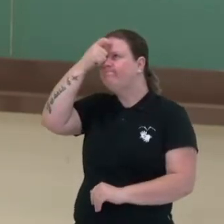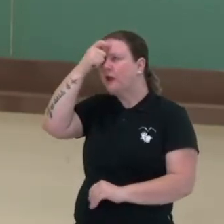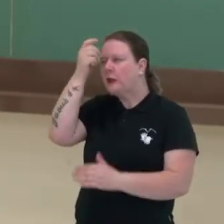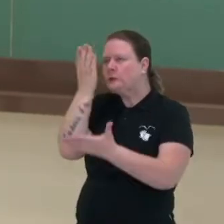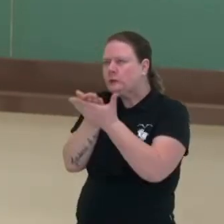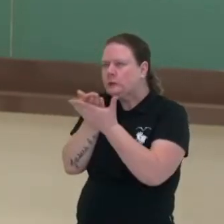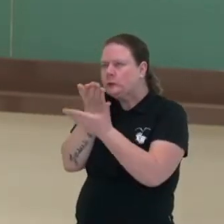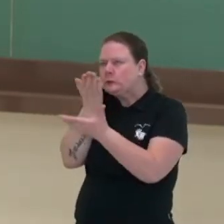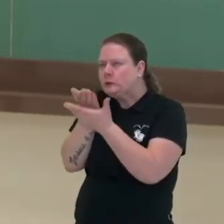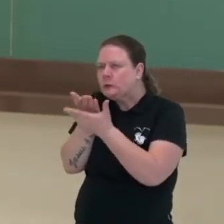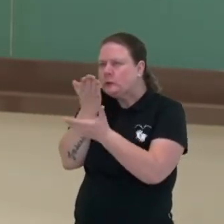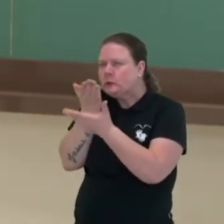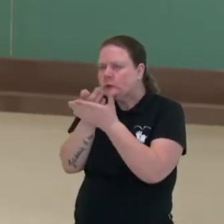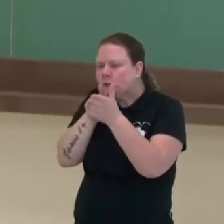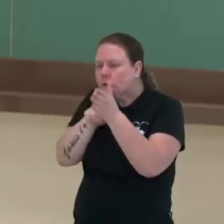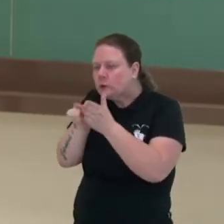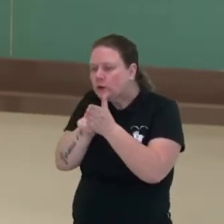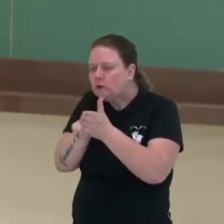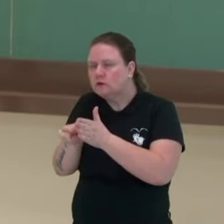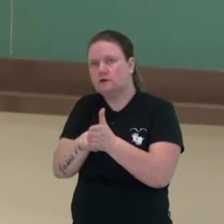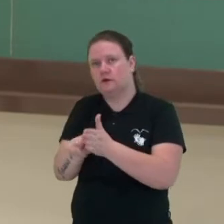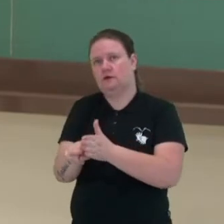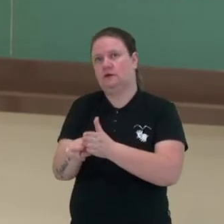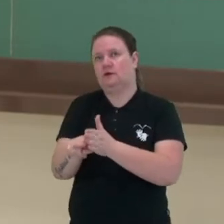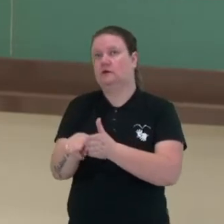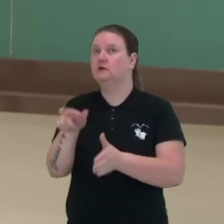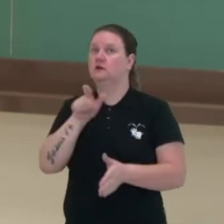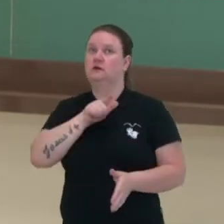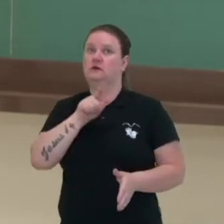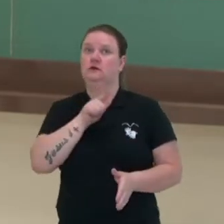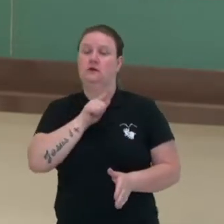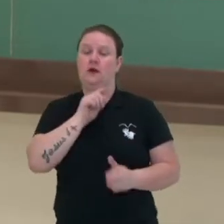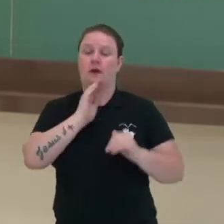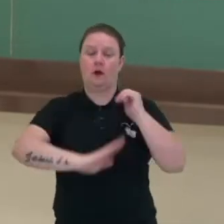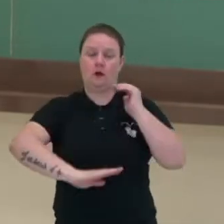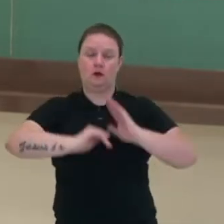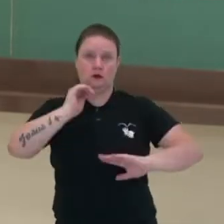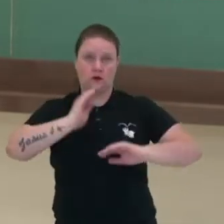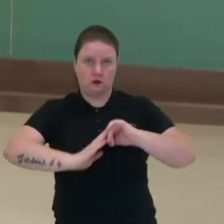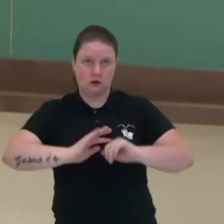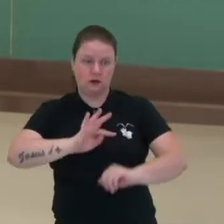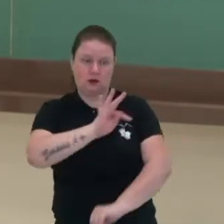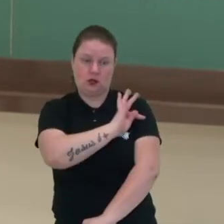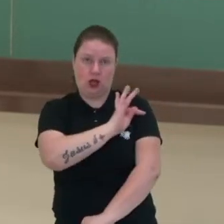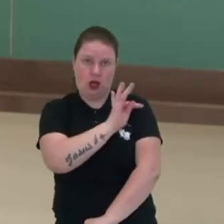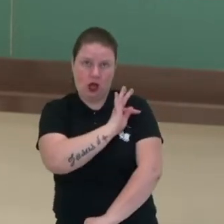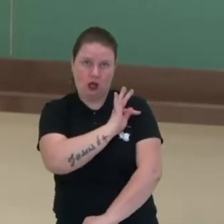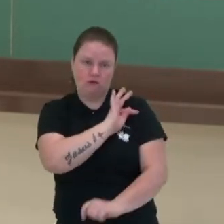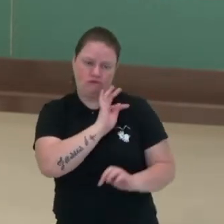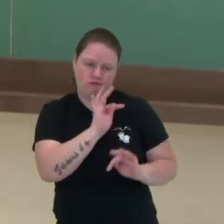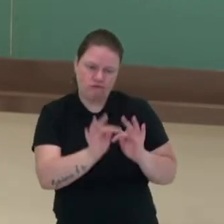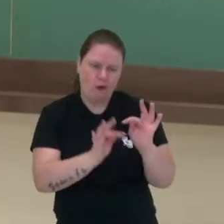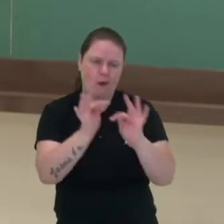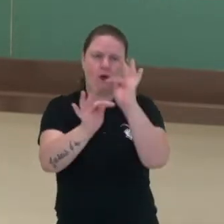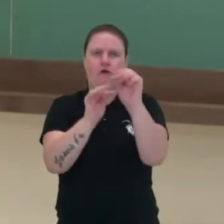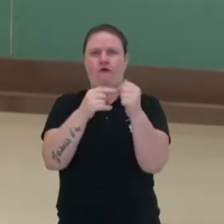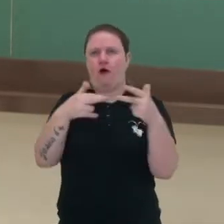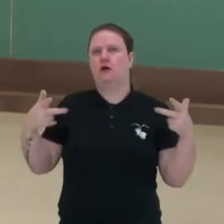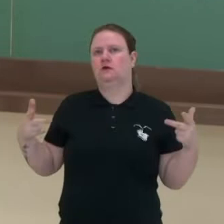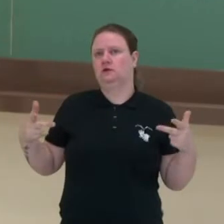preparação, exigem mais técnica, e essas profissões serão mais bem remuneradas, são